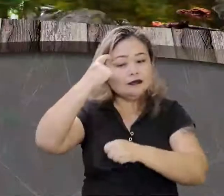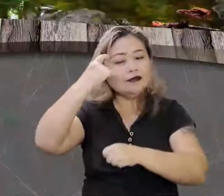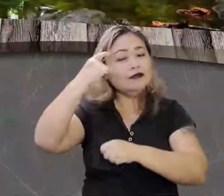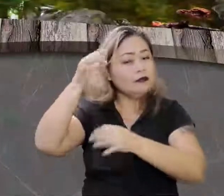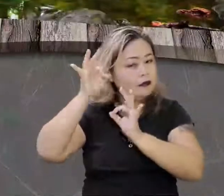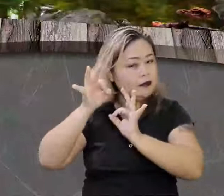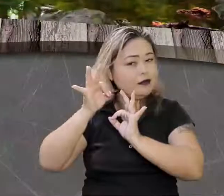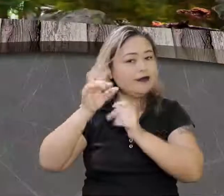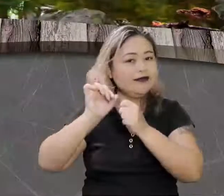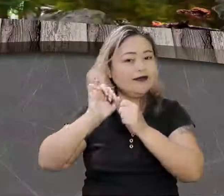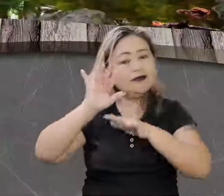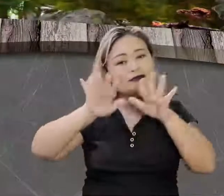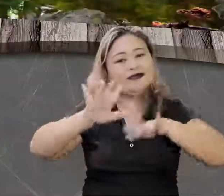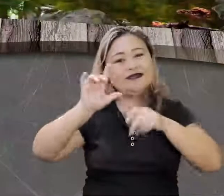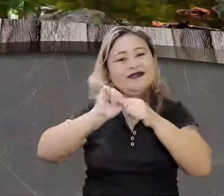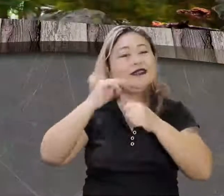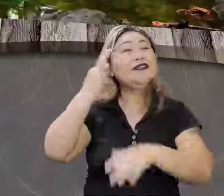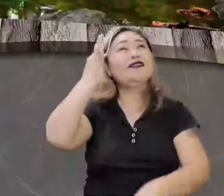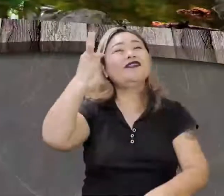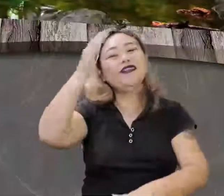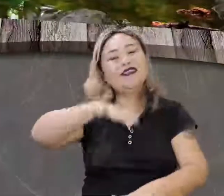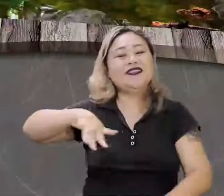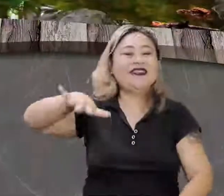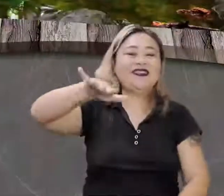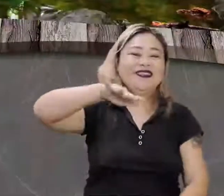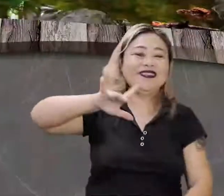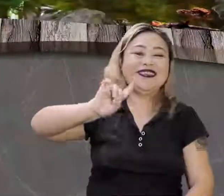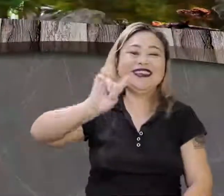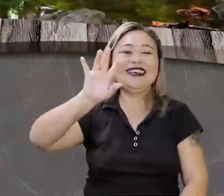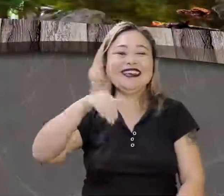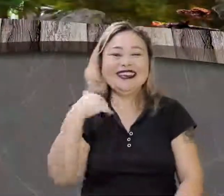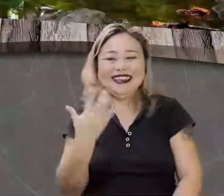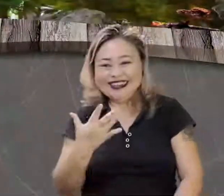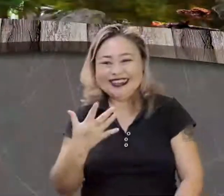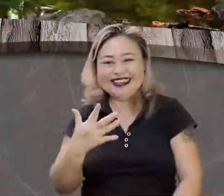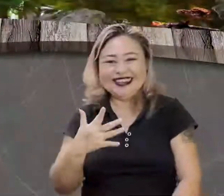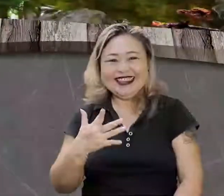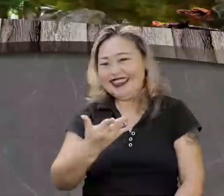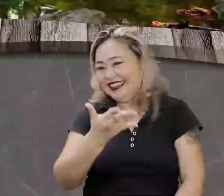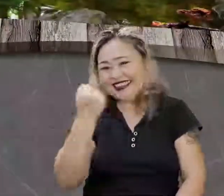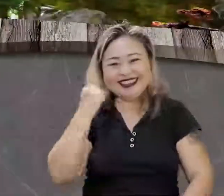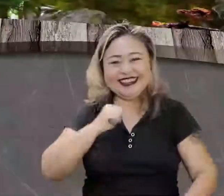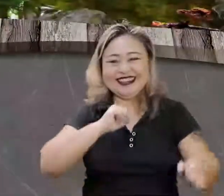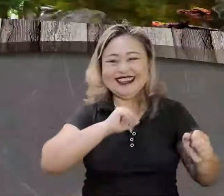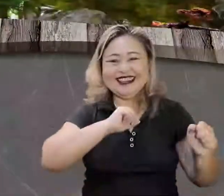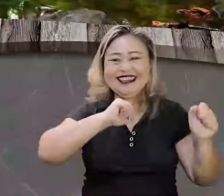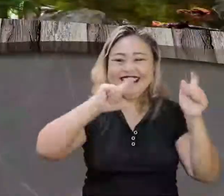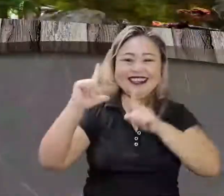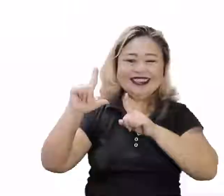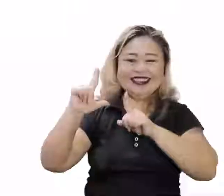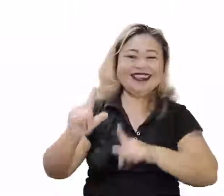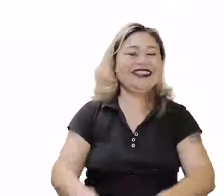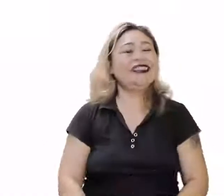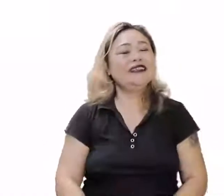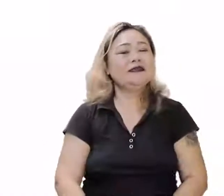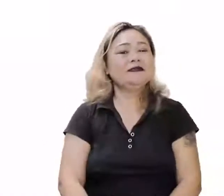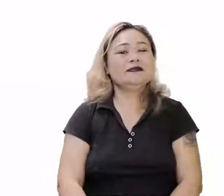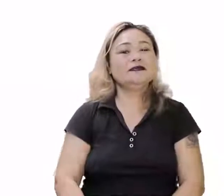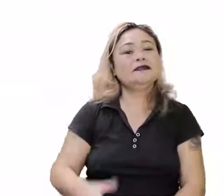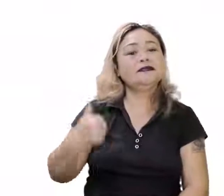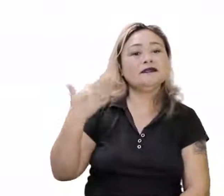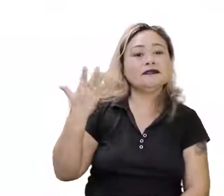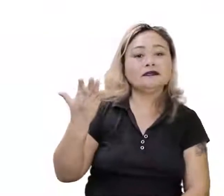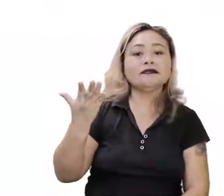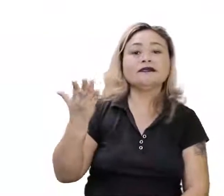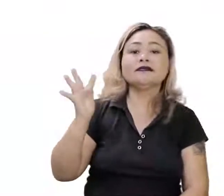pensar nisso. A professora, de vez em quando, filosofa, né, na área. Eita, não tem como, tá? Vamos embora? Joga lá. Olha